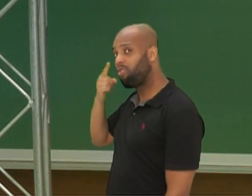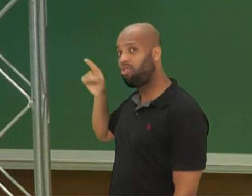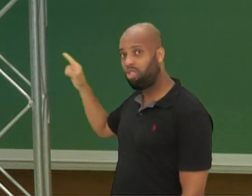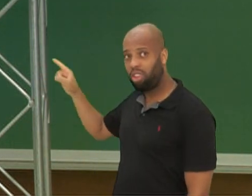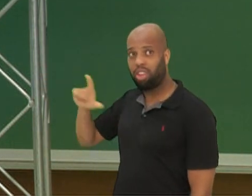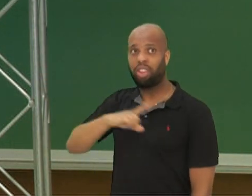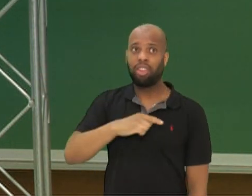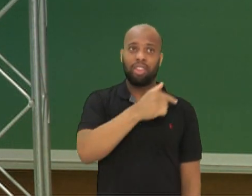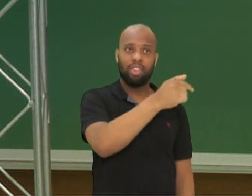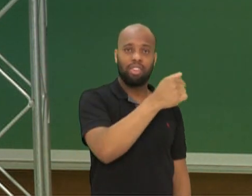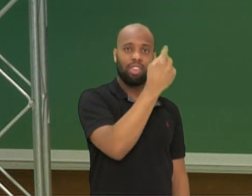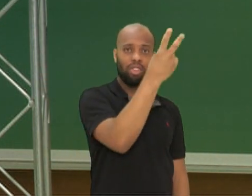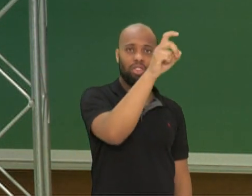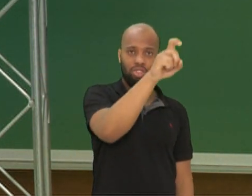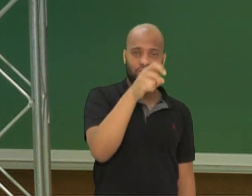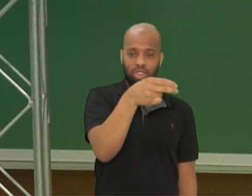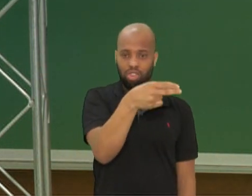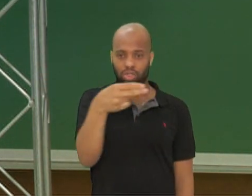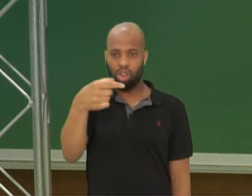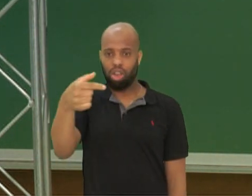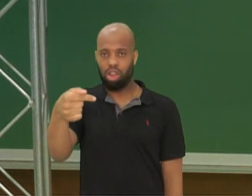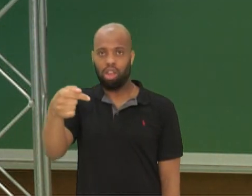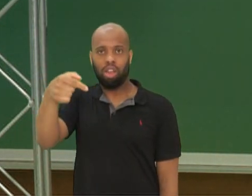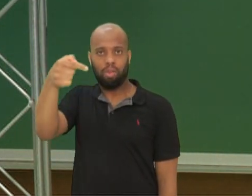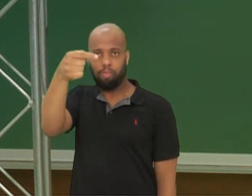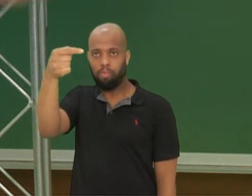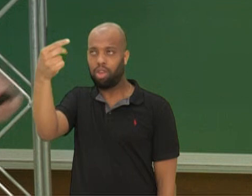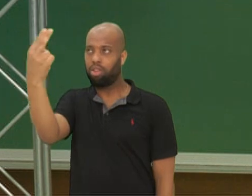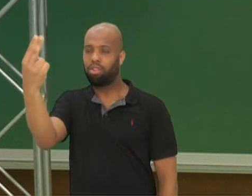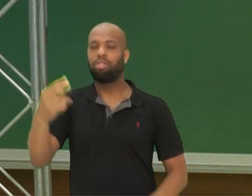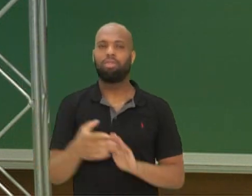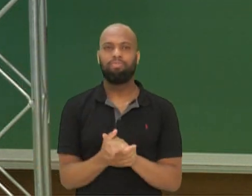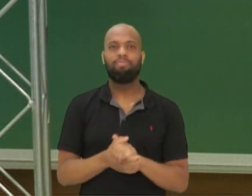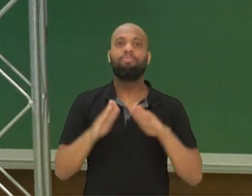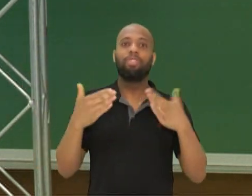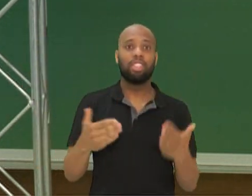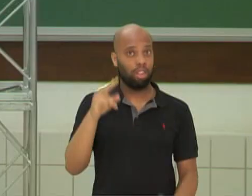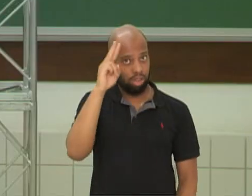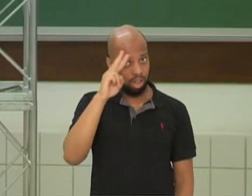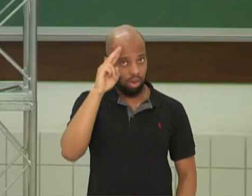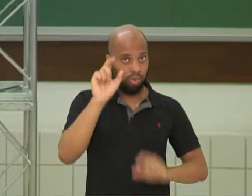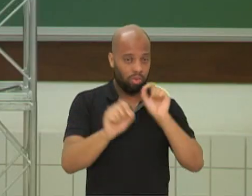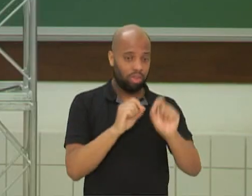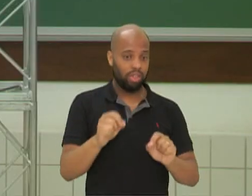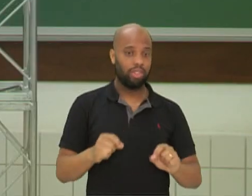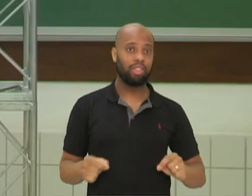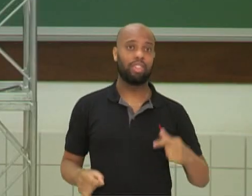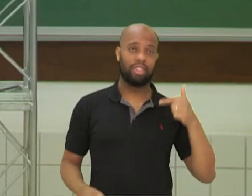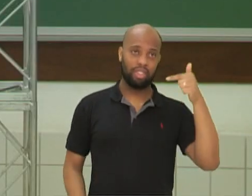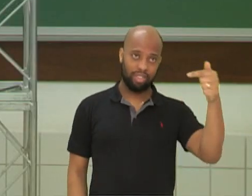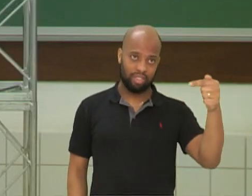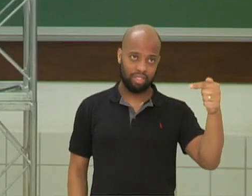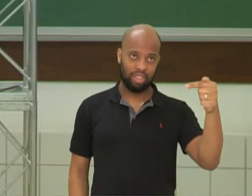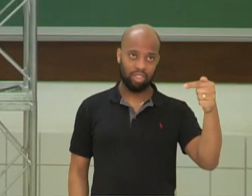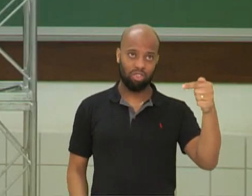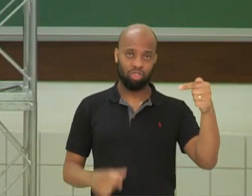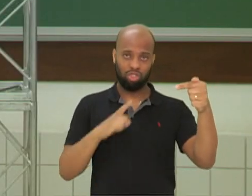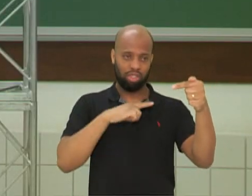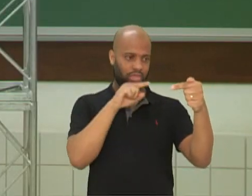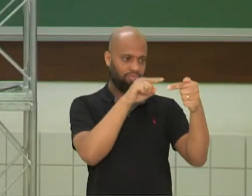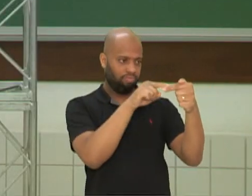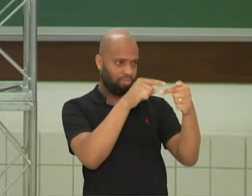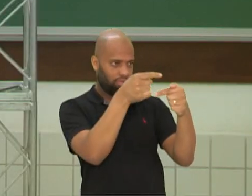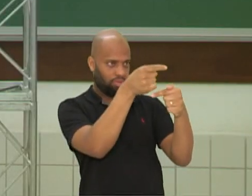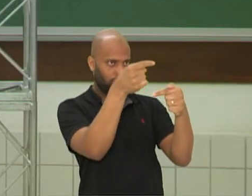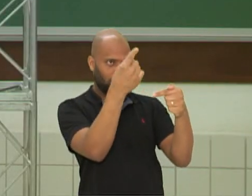aqui, é a propriedade fundamental para se resolver a equação exponencial. Qual que é essa propriedade? Assim que você tem as bases